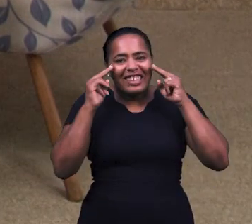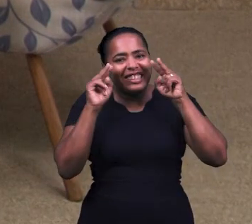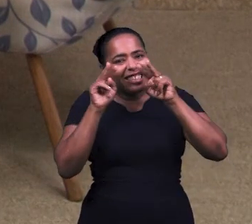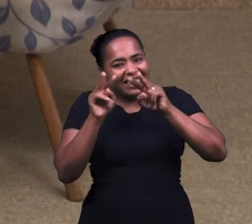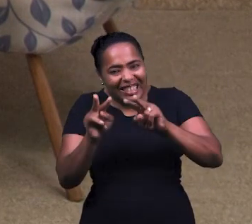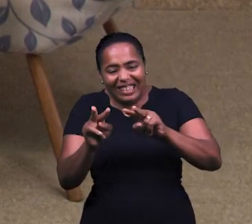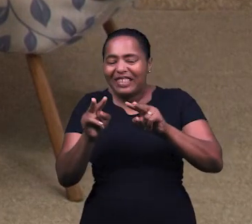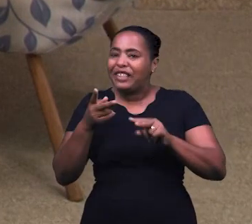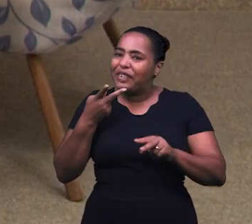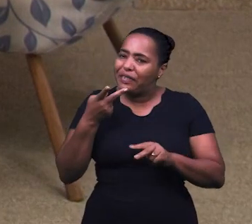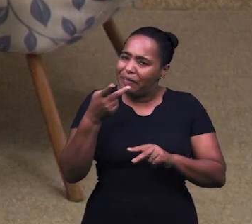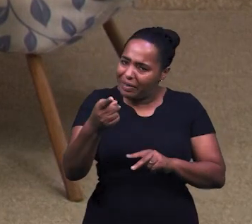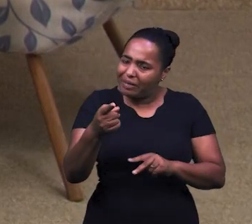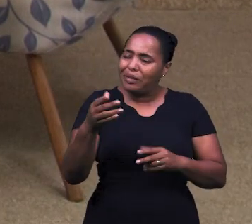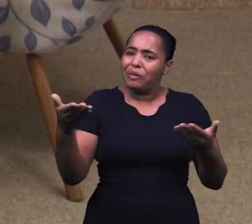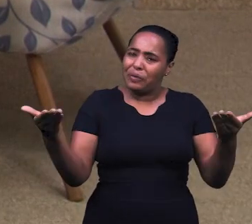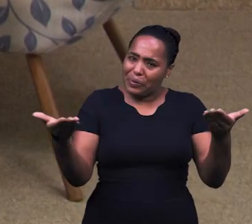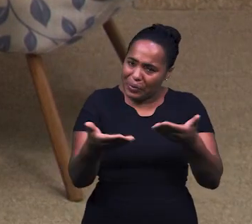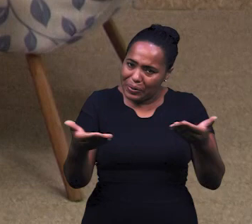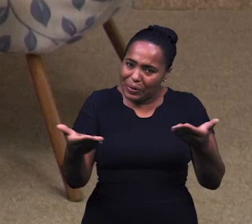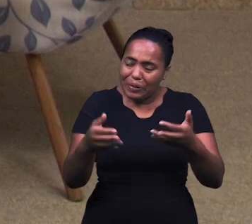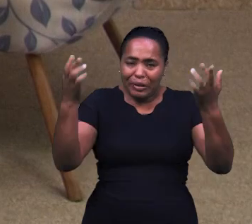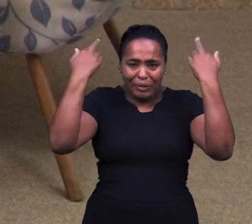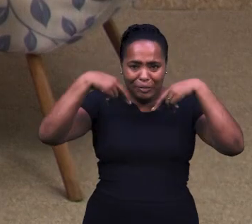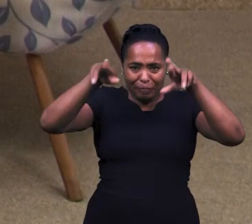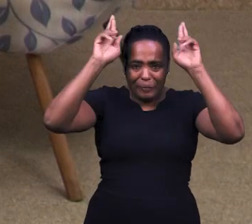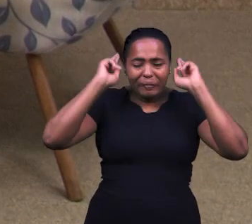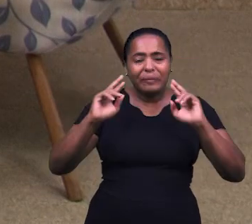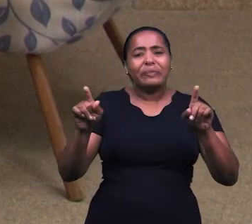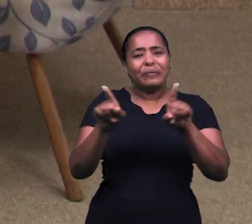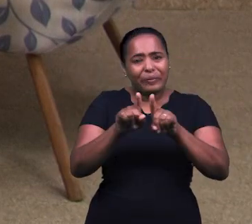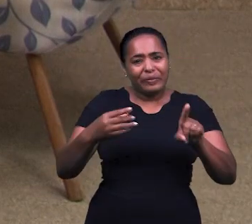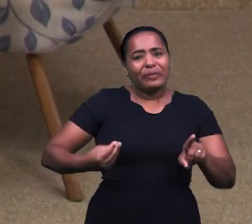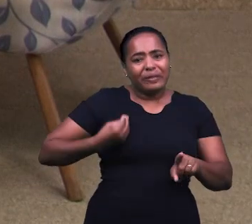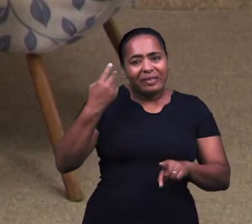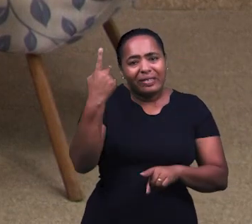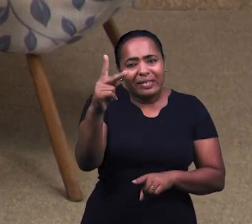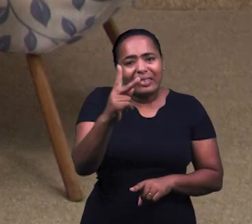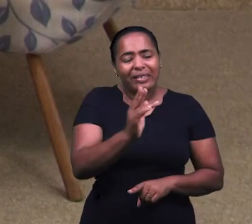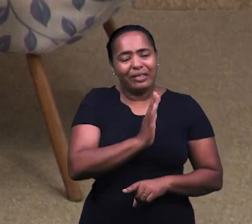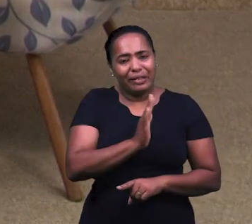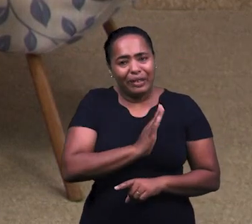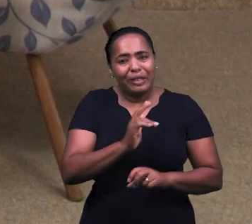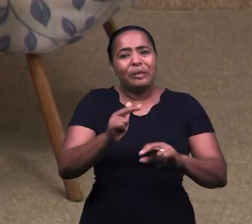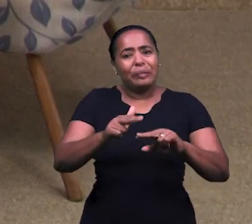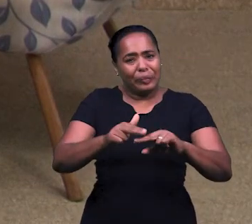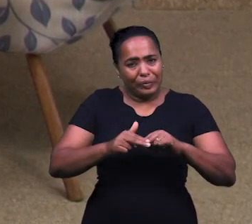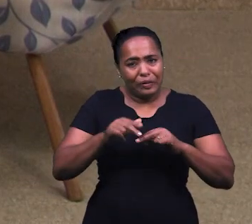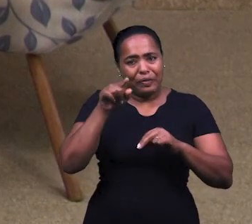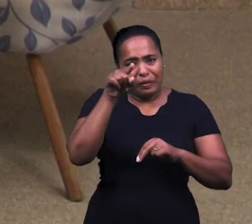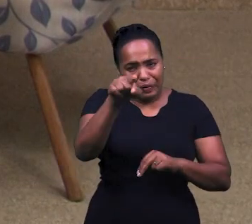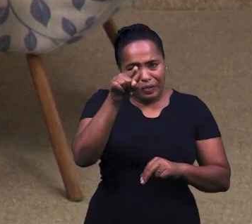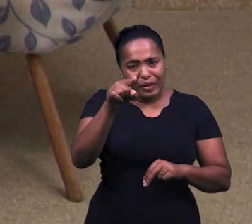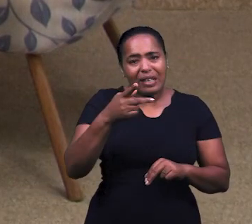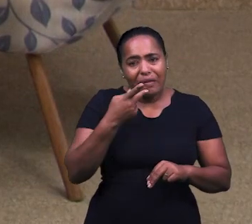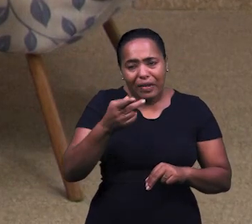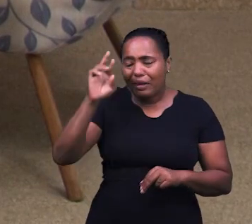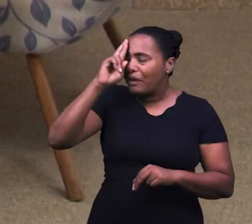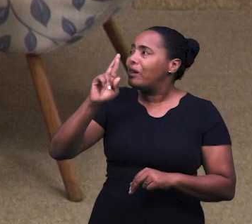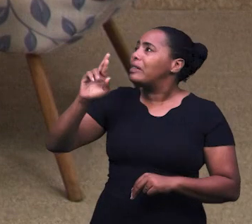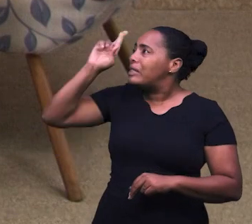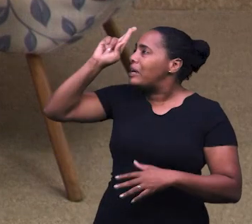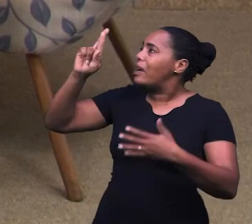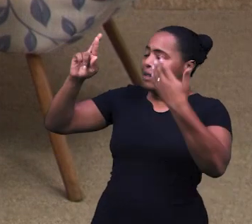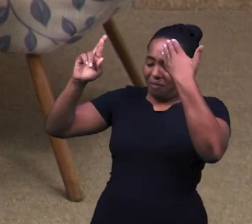podemos assistir e dizer para você que hoje o Cordeiro também está vivo em seu coração, porque você disse para o Senhor: